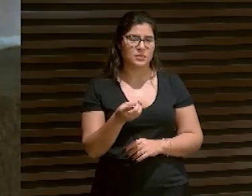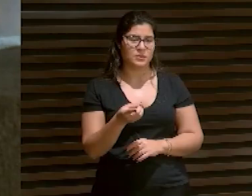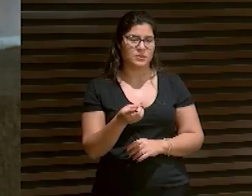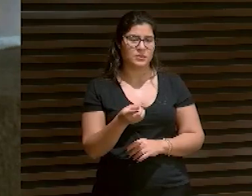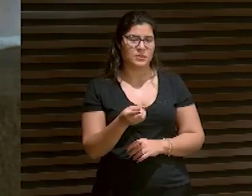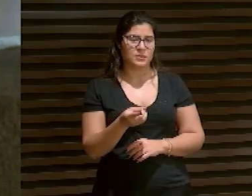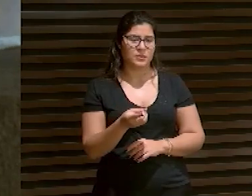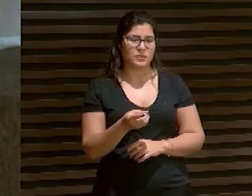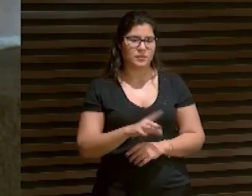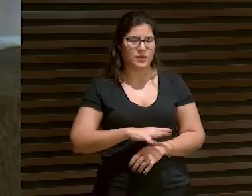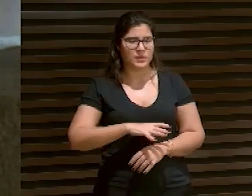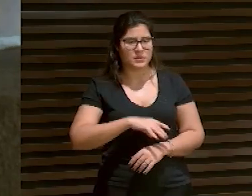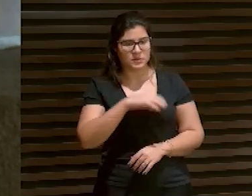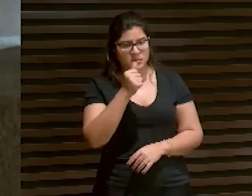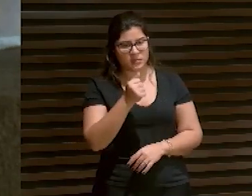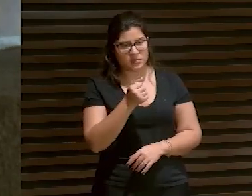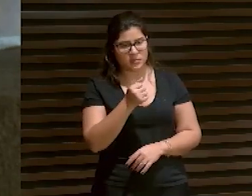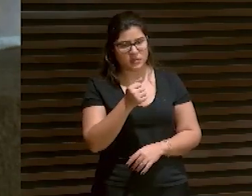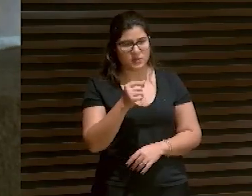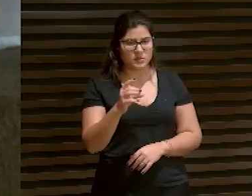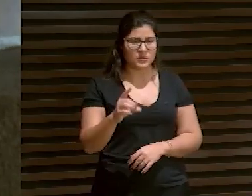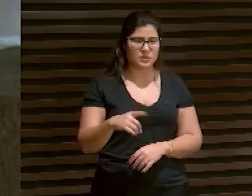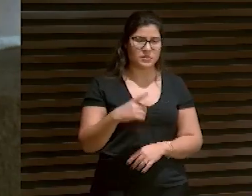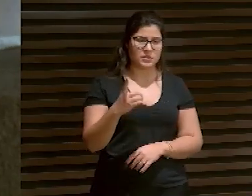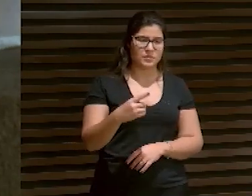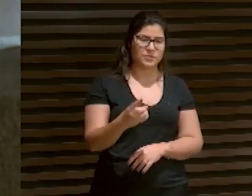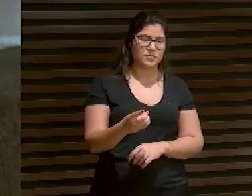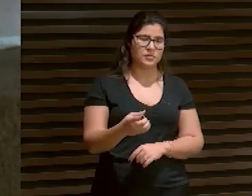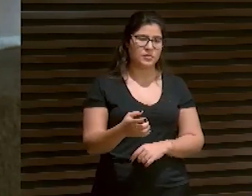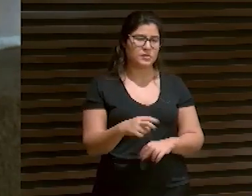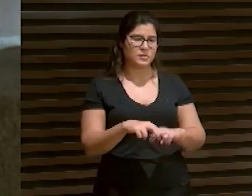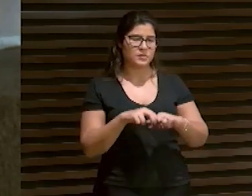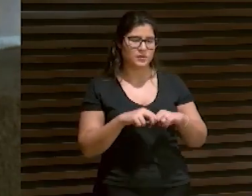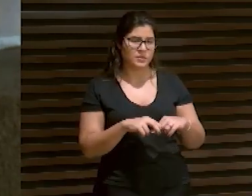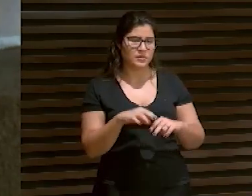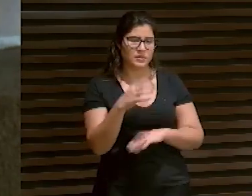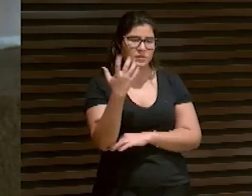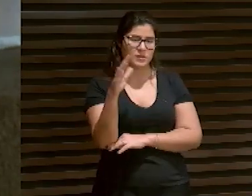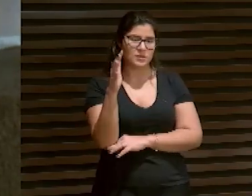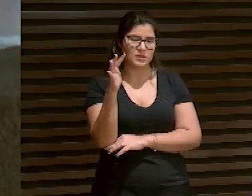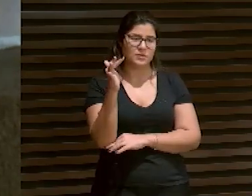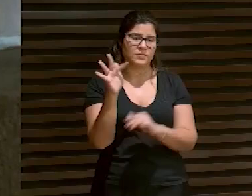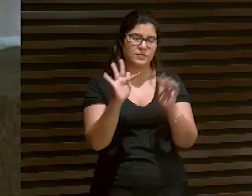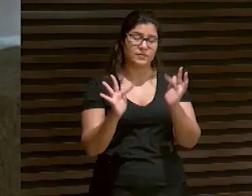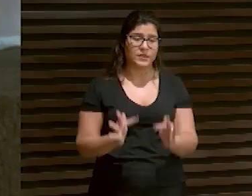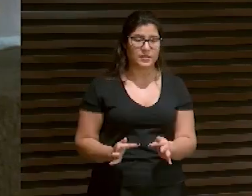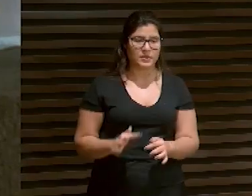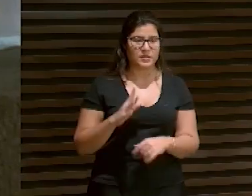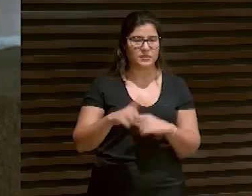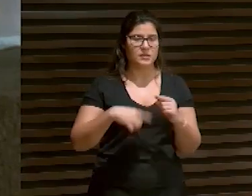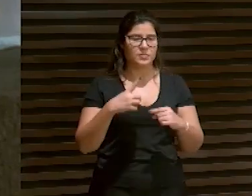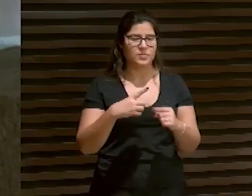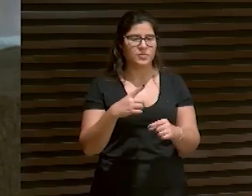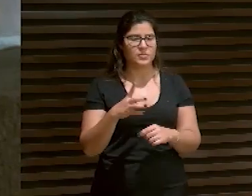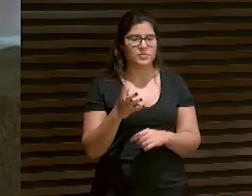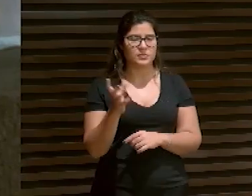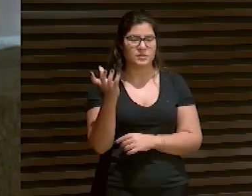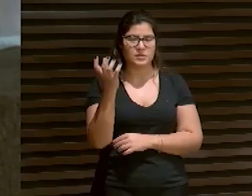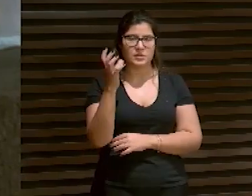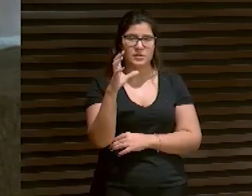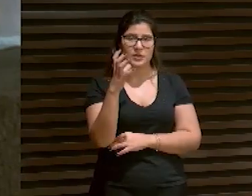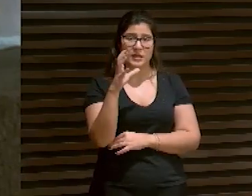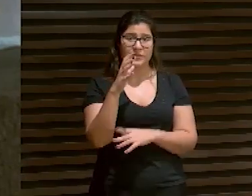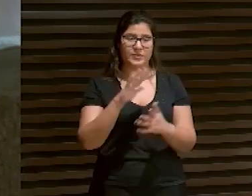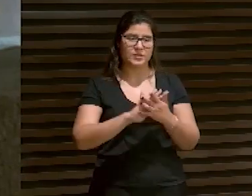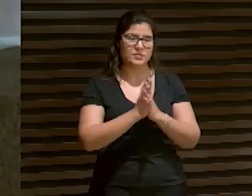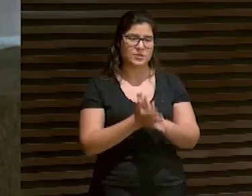ele começa a ficar feliz, aí depois que aquela planta ela é destruída, Jonas ele volta a ficar irado. Deus